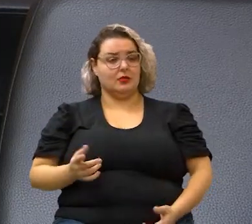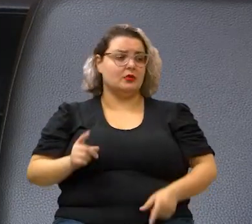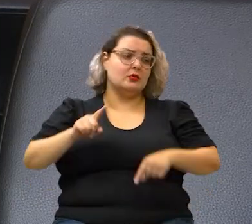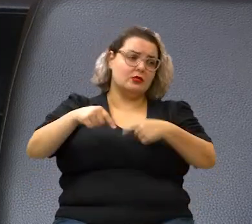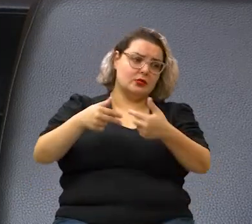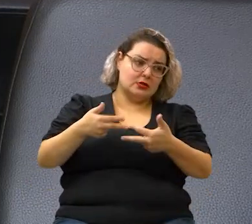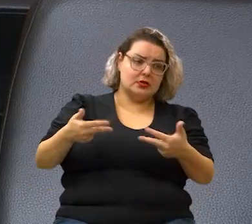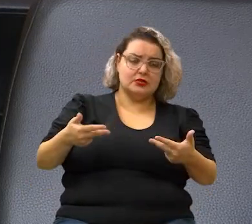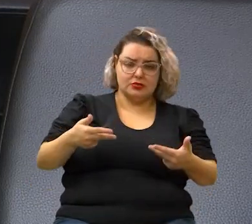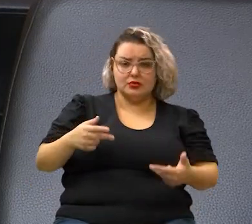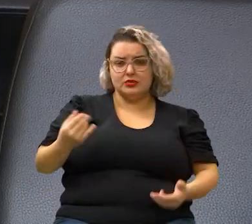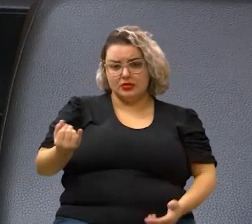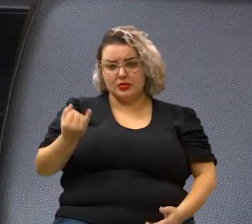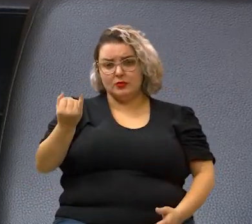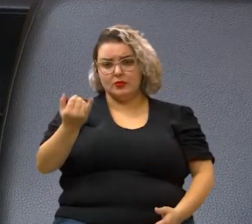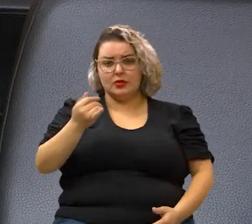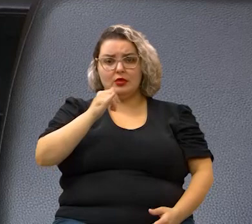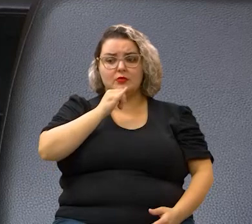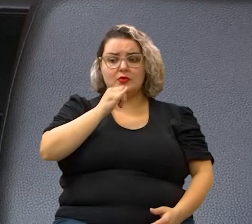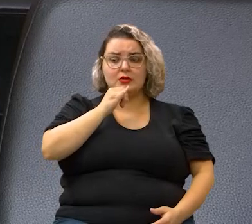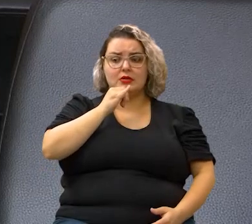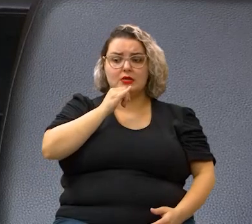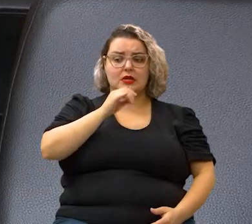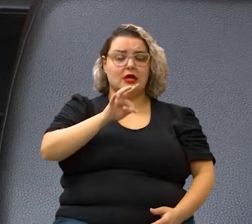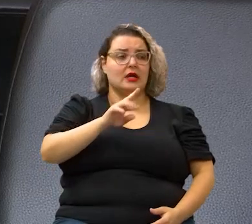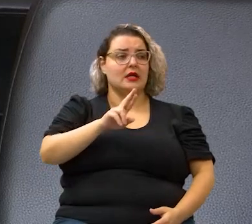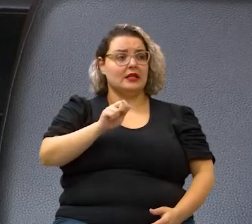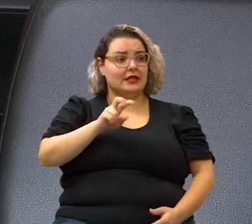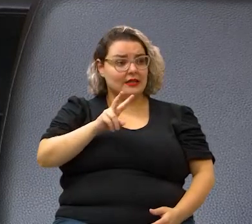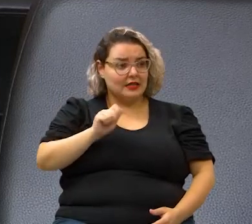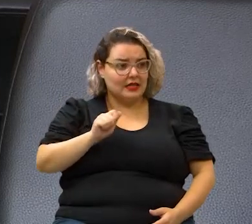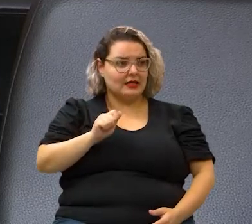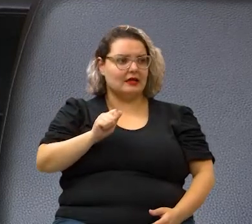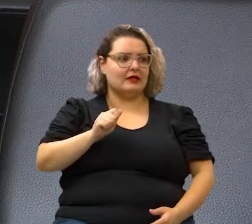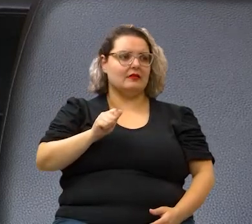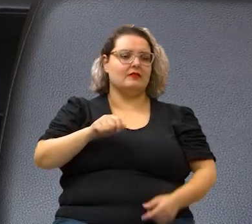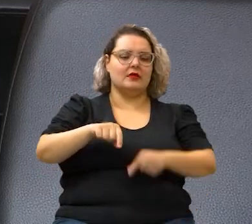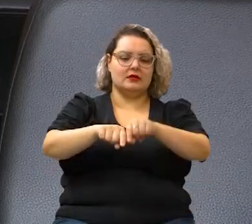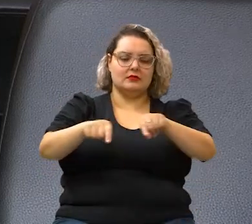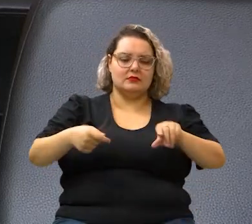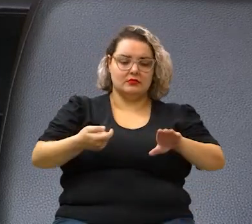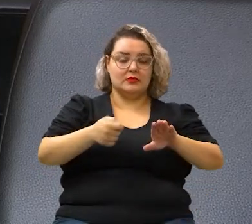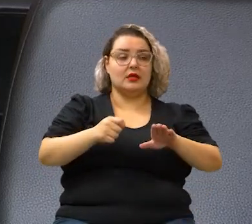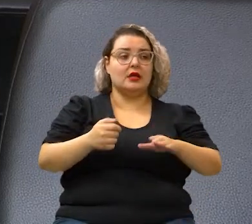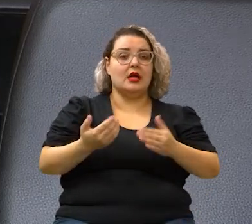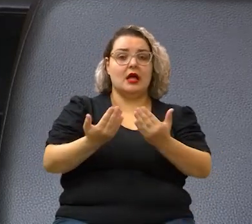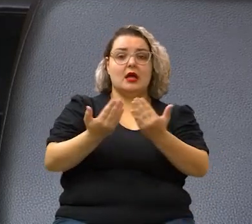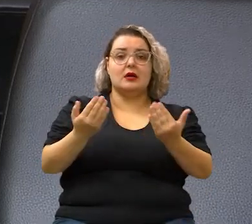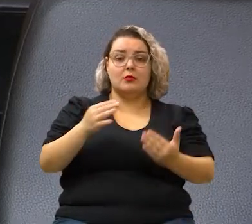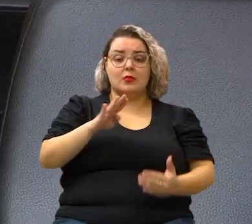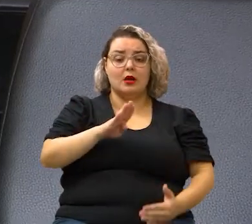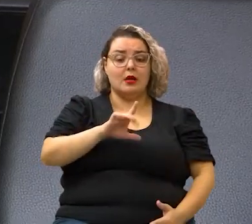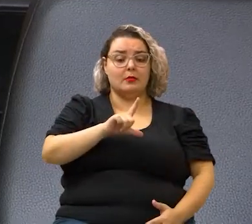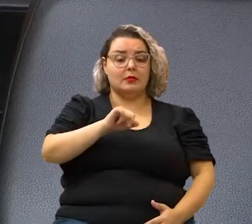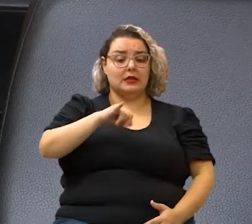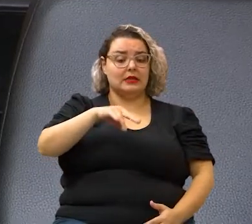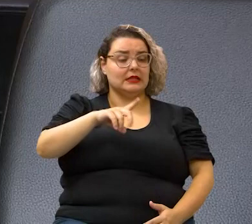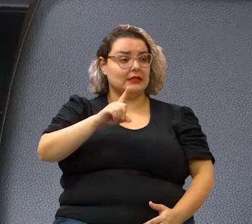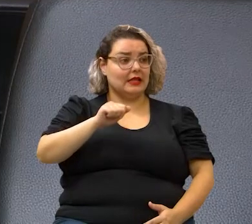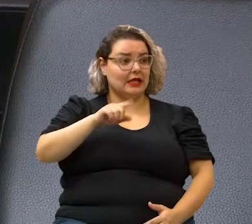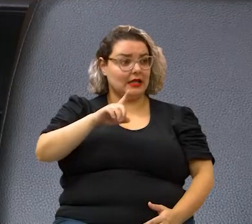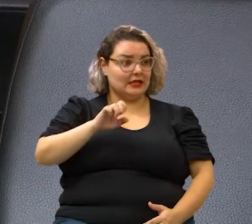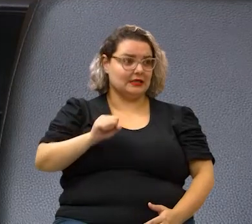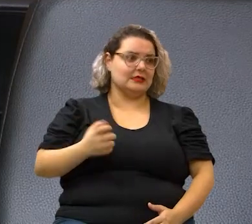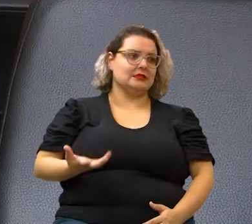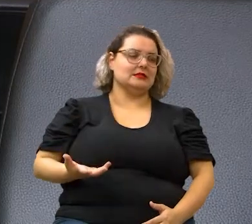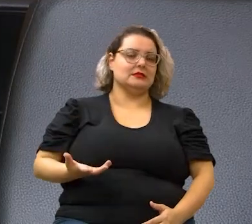outras questões que são importantes, como, por exemplo, a trava nas salas de aula, né, as portas blindadas na sala de aula, qualquer